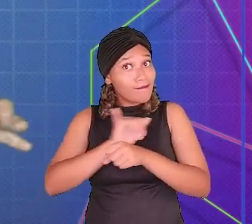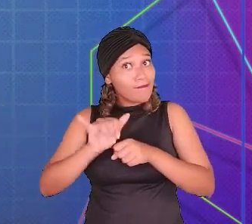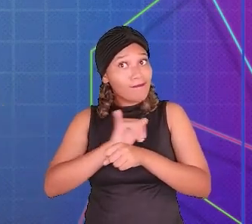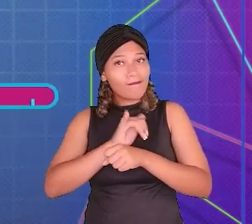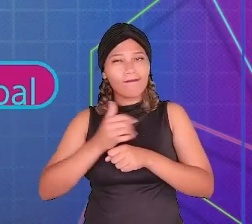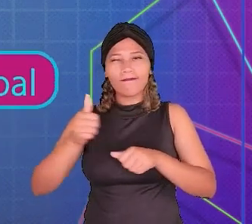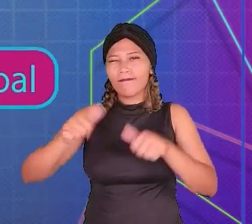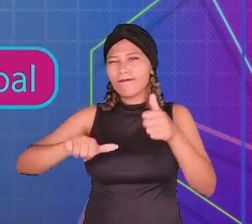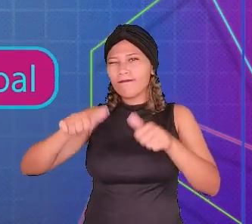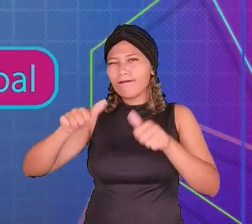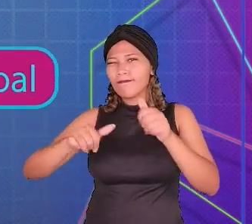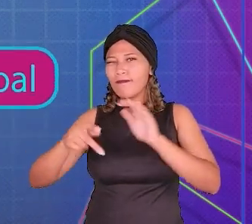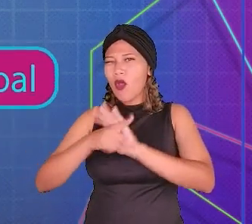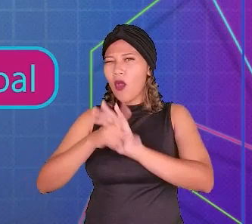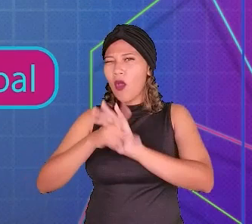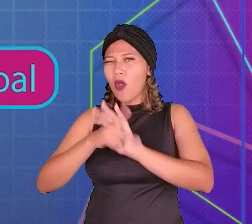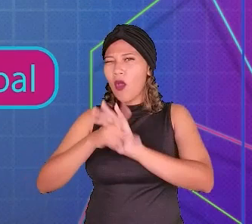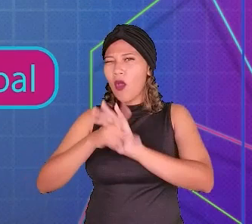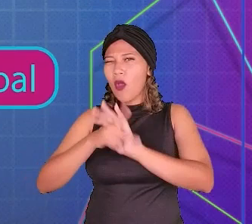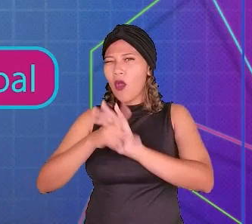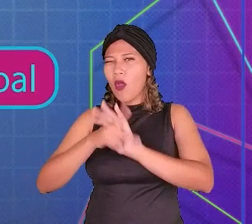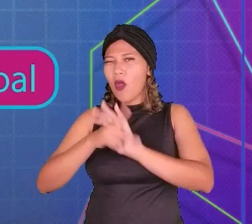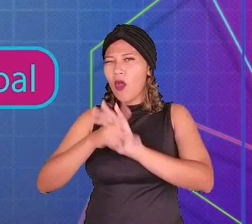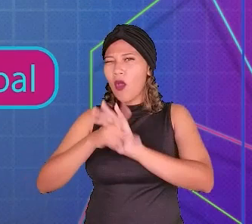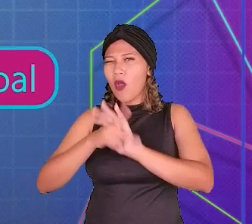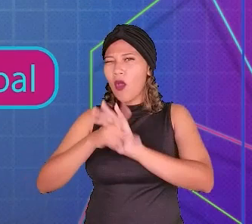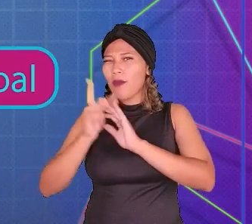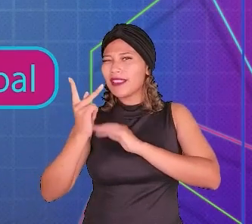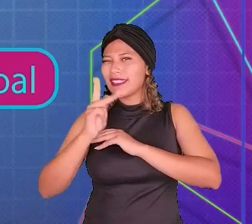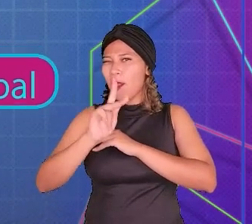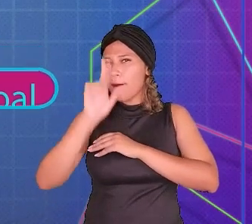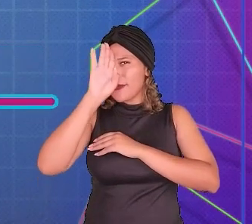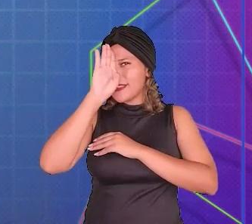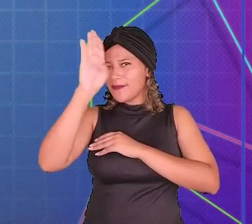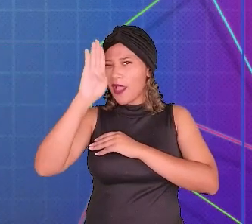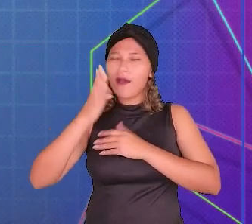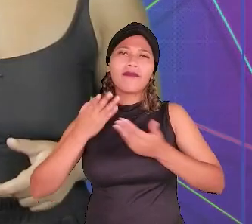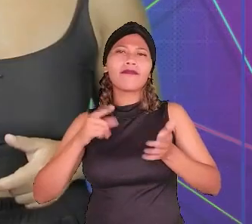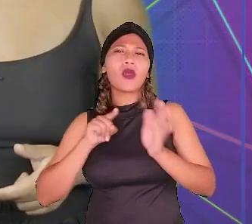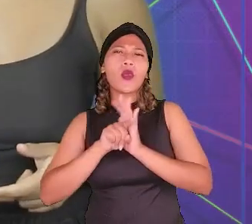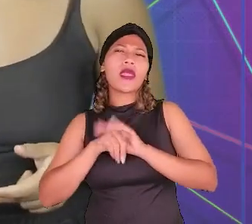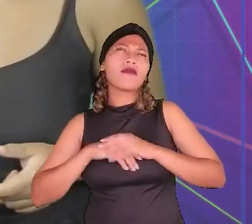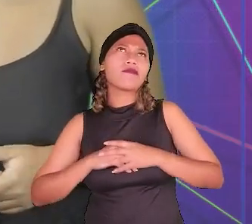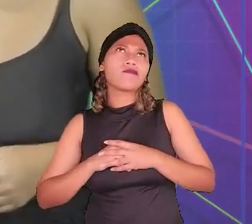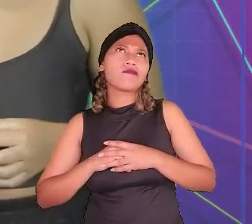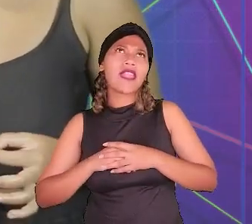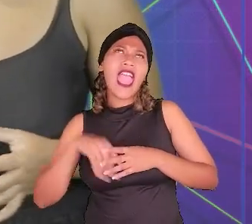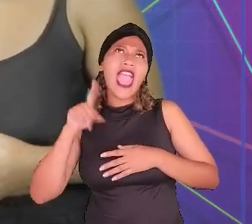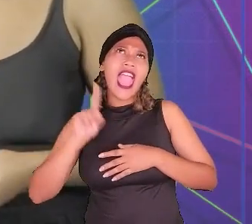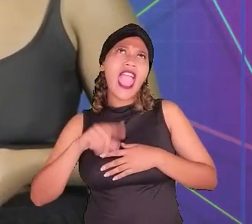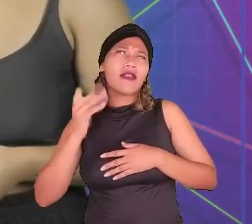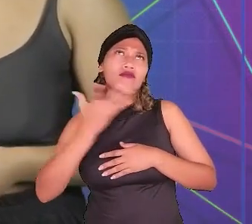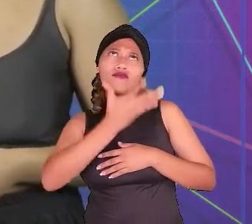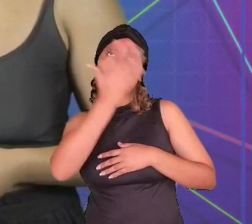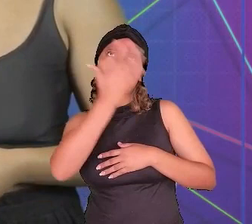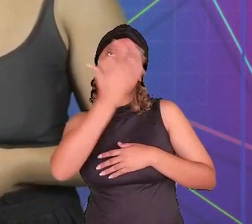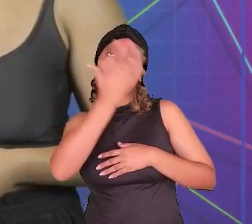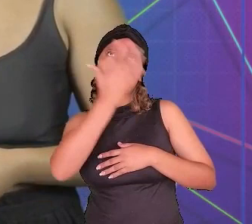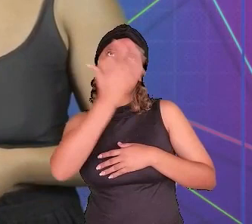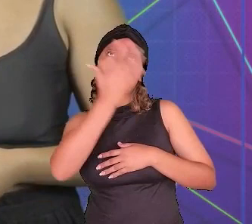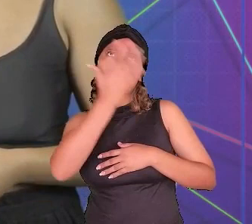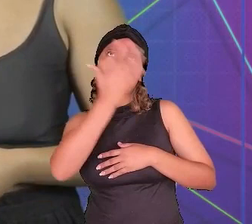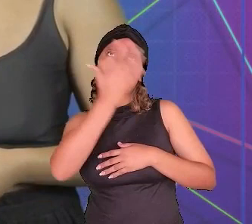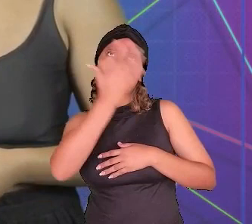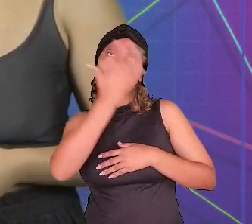Para analisar seu personagem principal, Reforço, analise seu personagem principal. você pode perguntar: o seu personagem é inesquecível? Quadro com